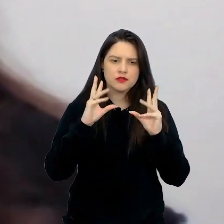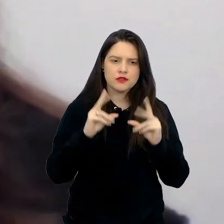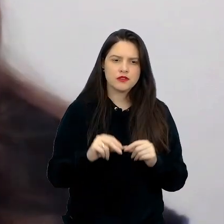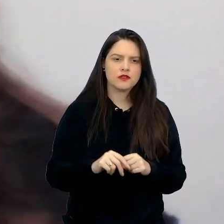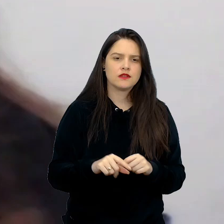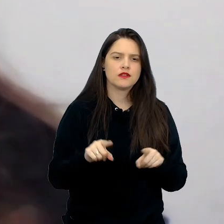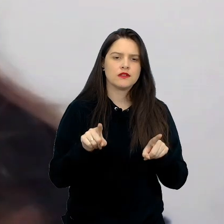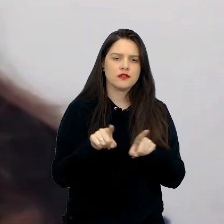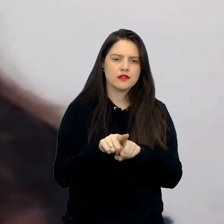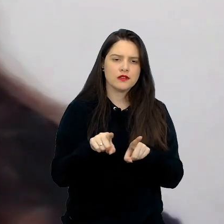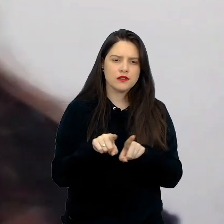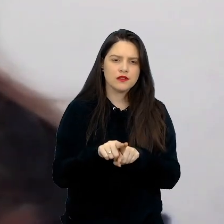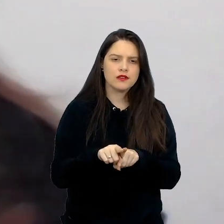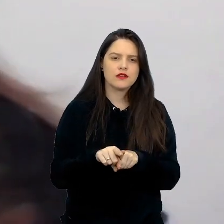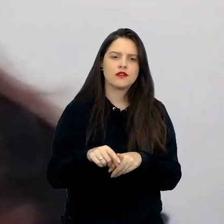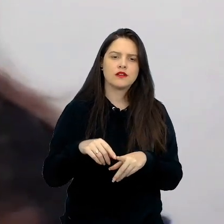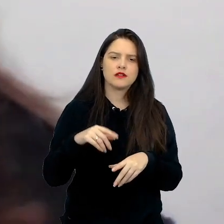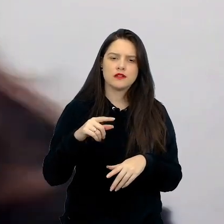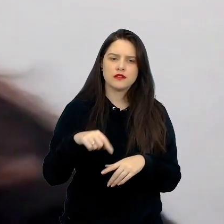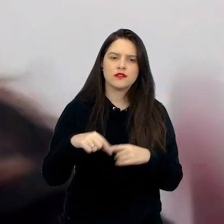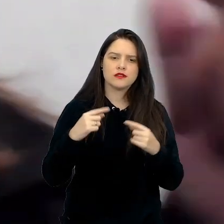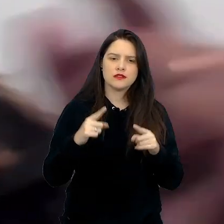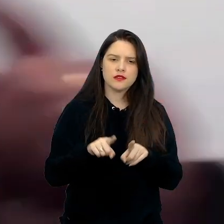do operacional que faz as